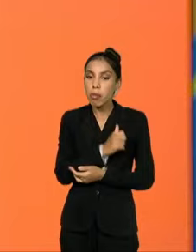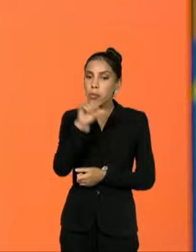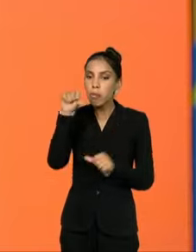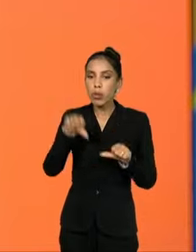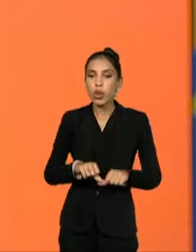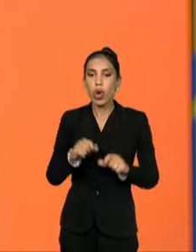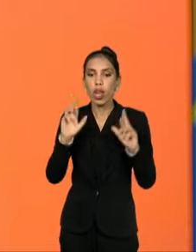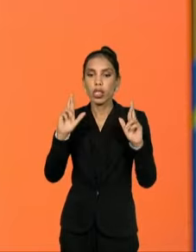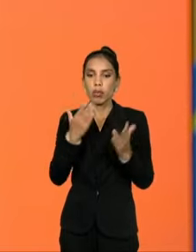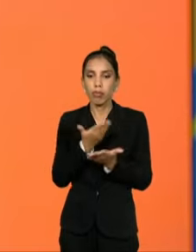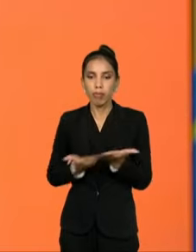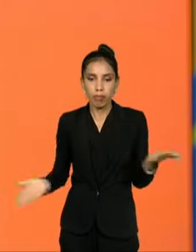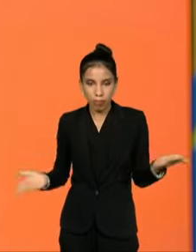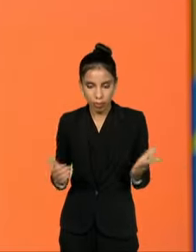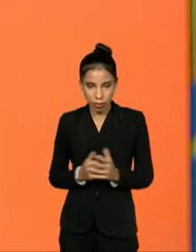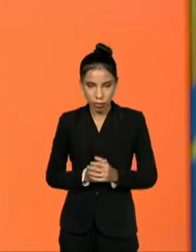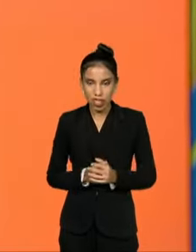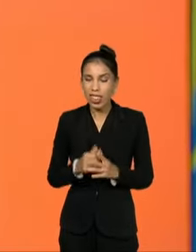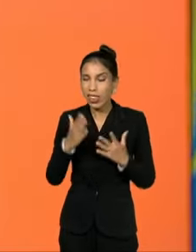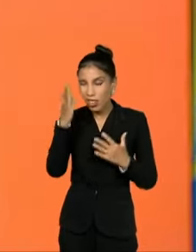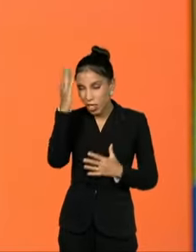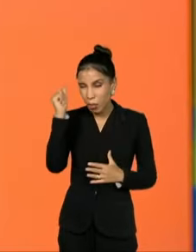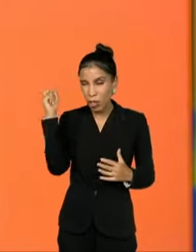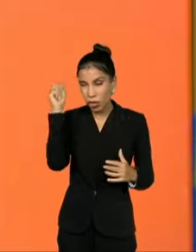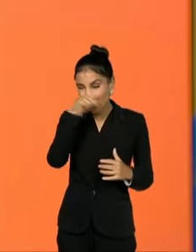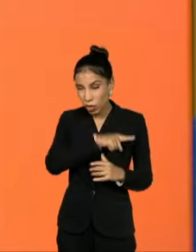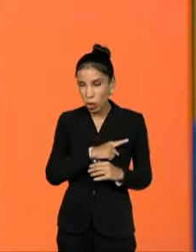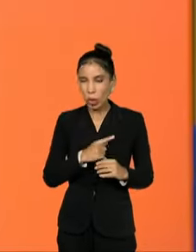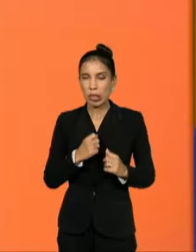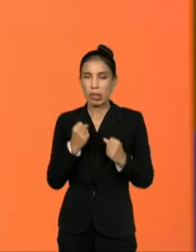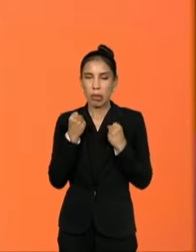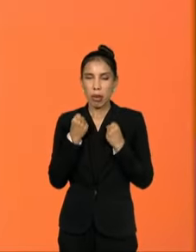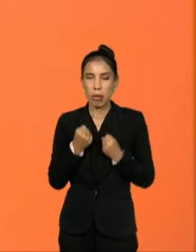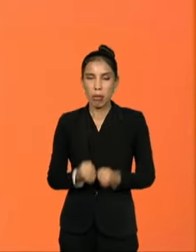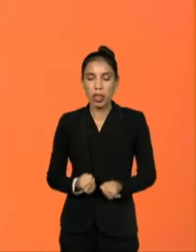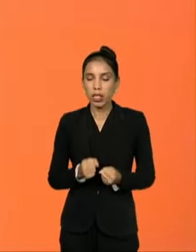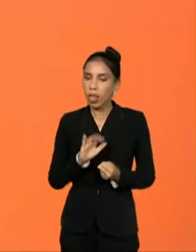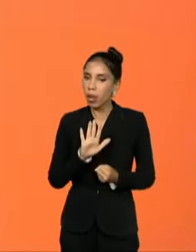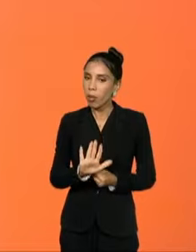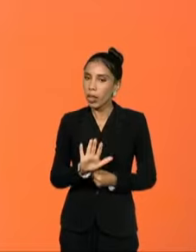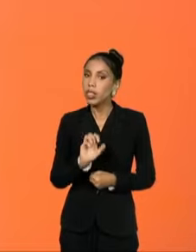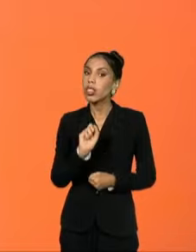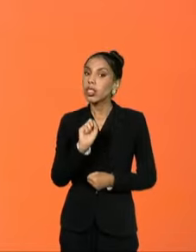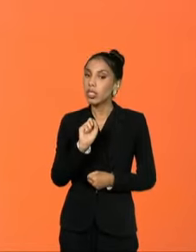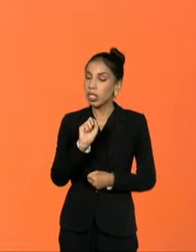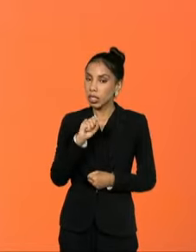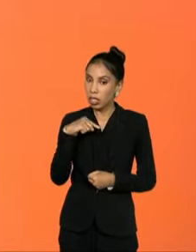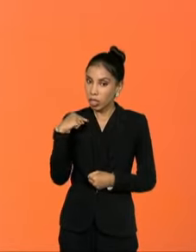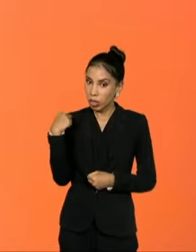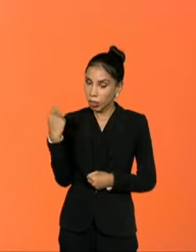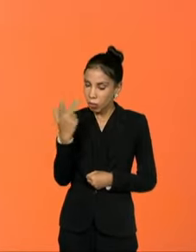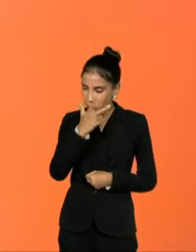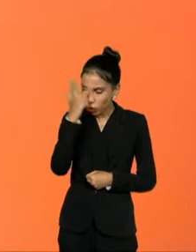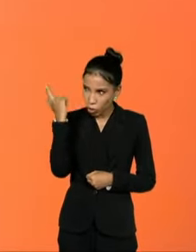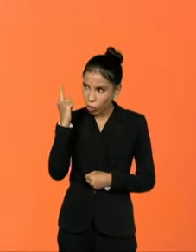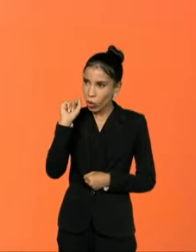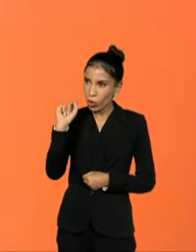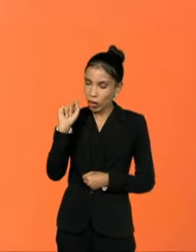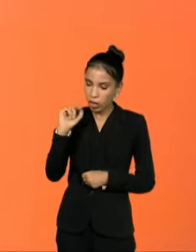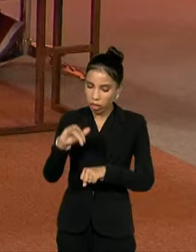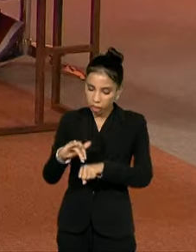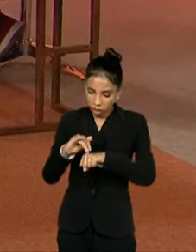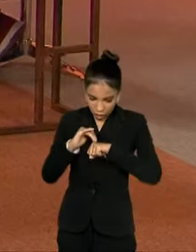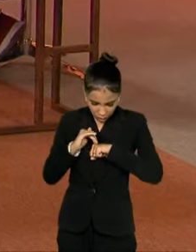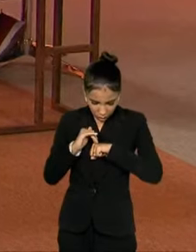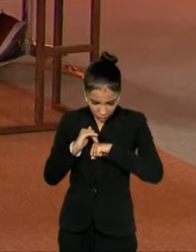esperança. Por mais árido que seja, por mais difícil que seja, eu acho que se alguém nos convence de que